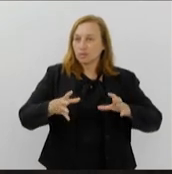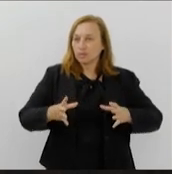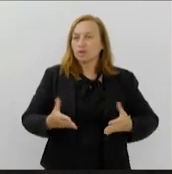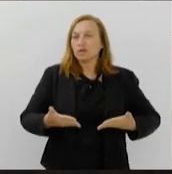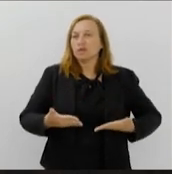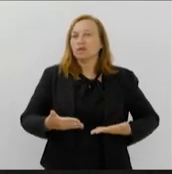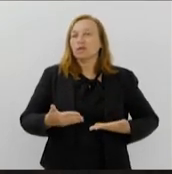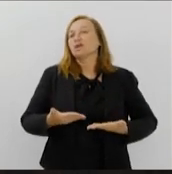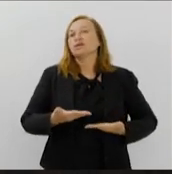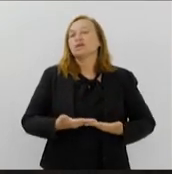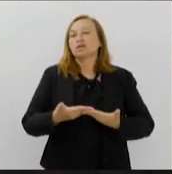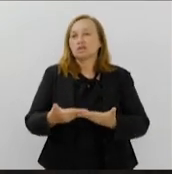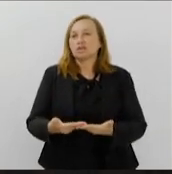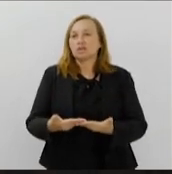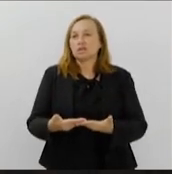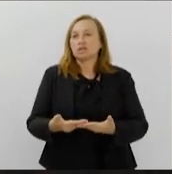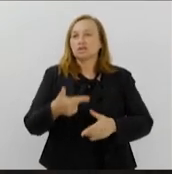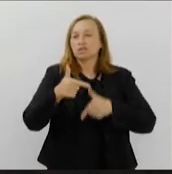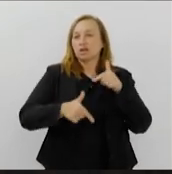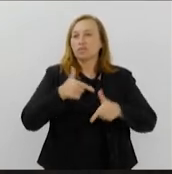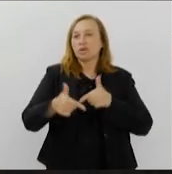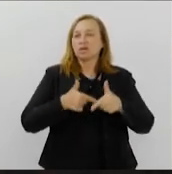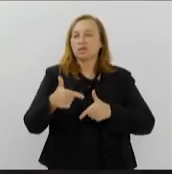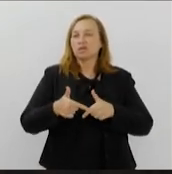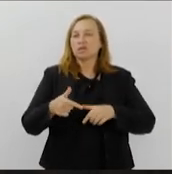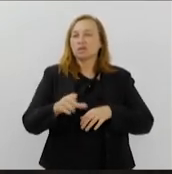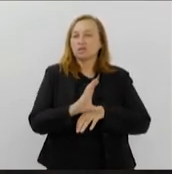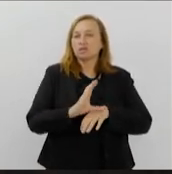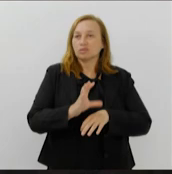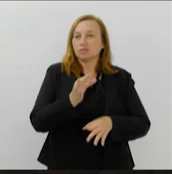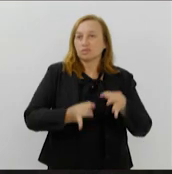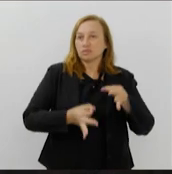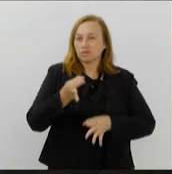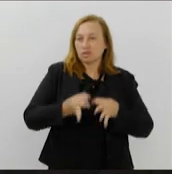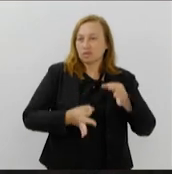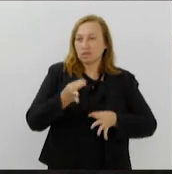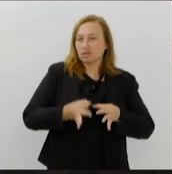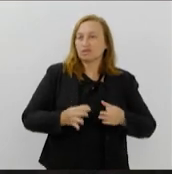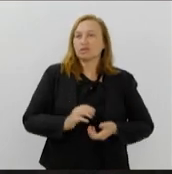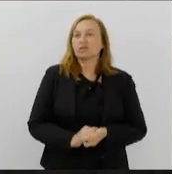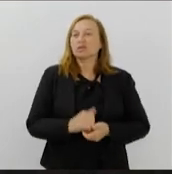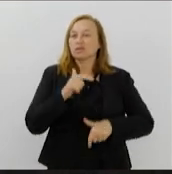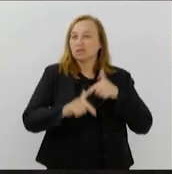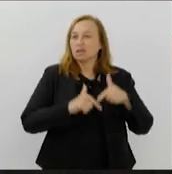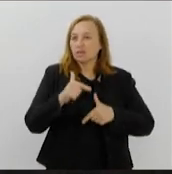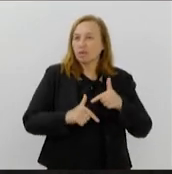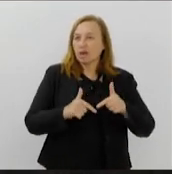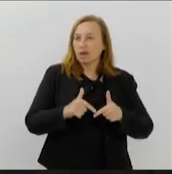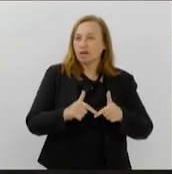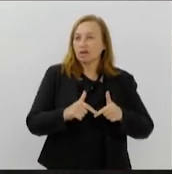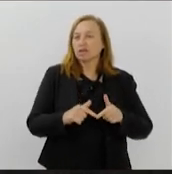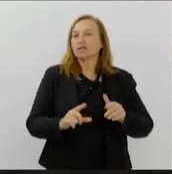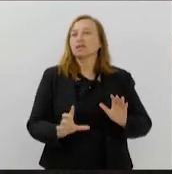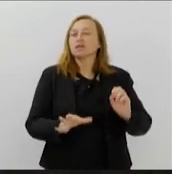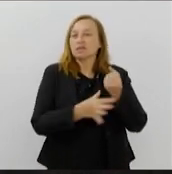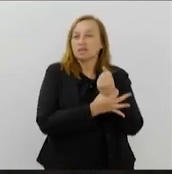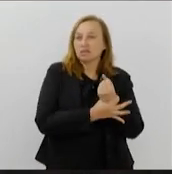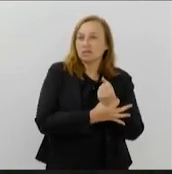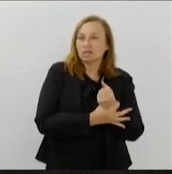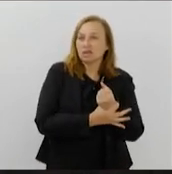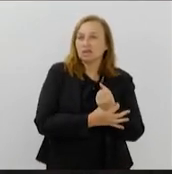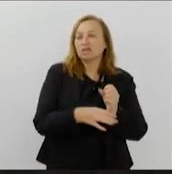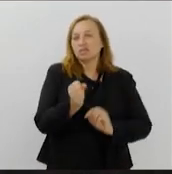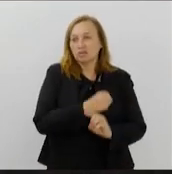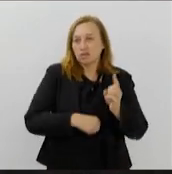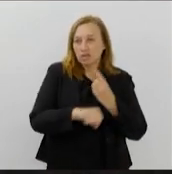Pareceres das comissões Constituição e Justiça pela Constitucionalidade, de Trabalho, Legislação Social e Seguridade Social